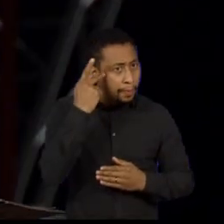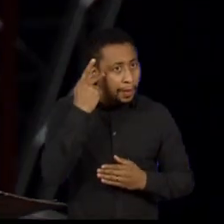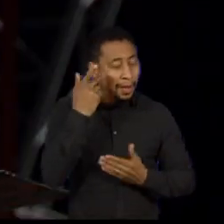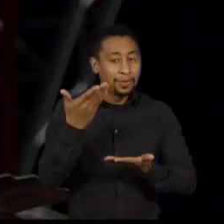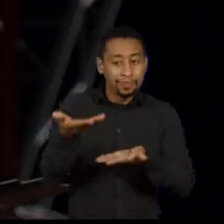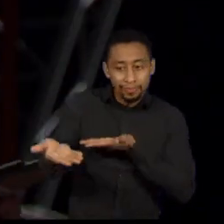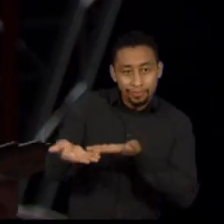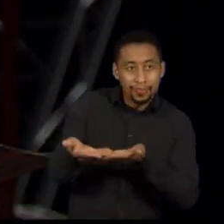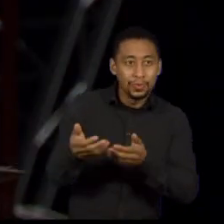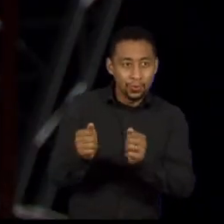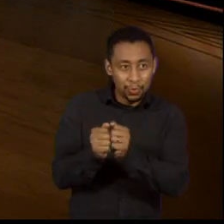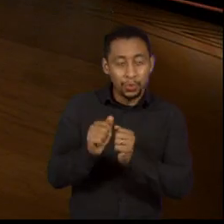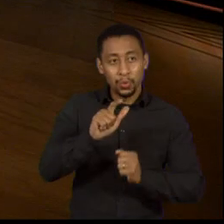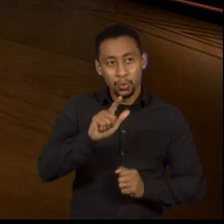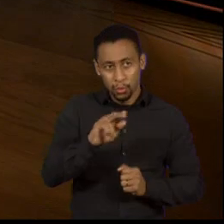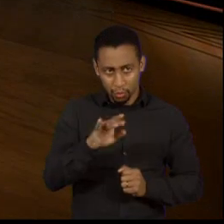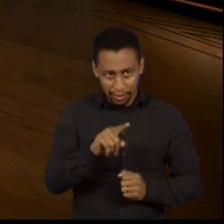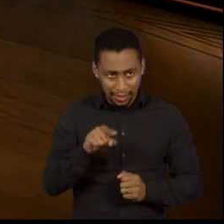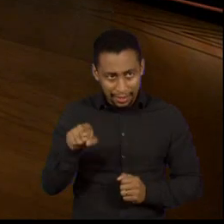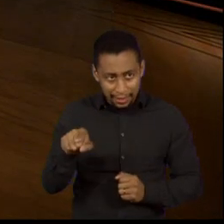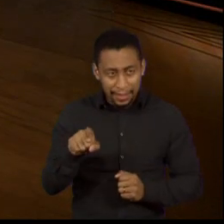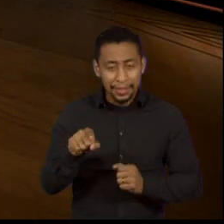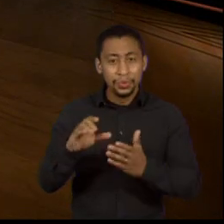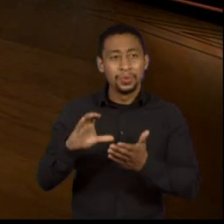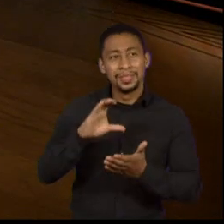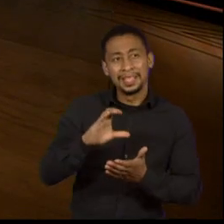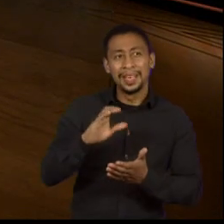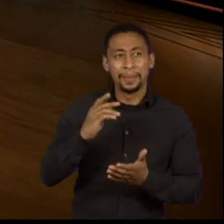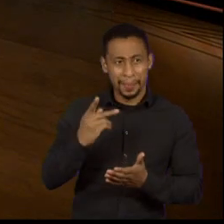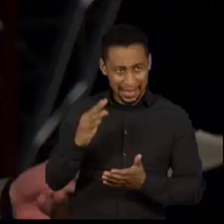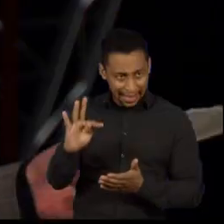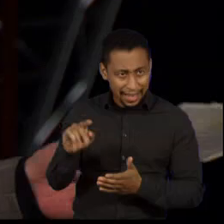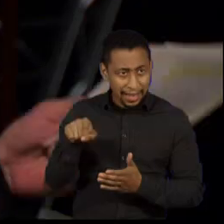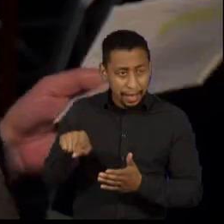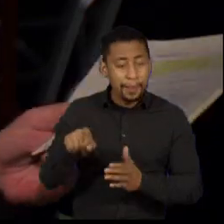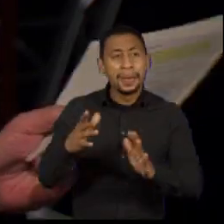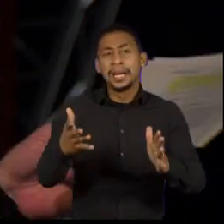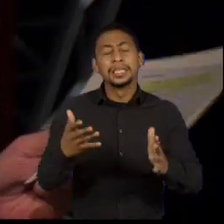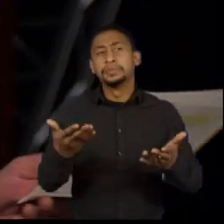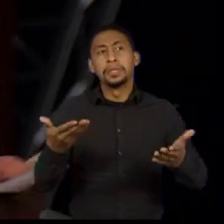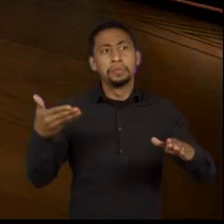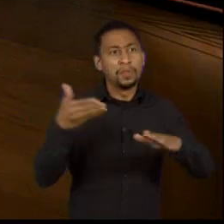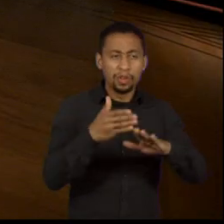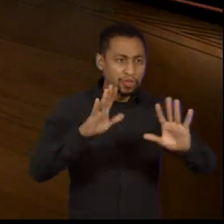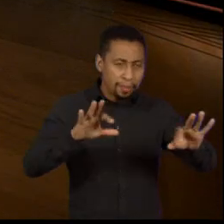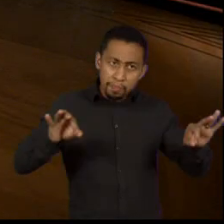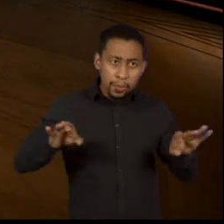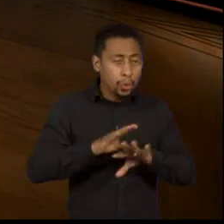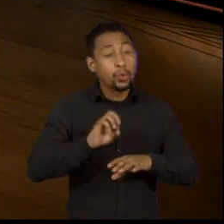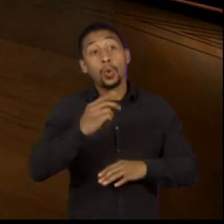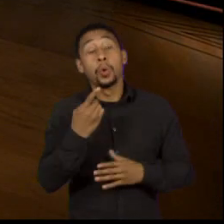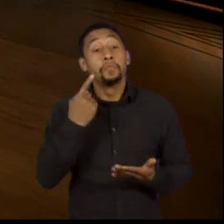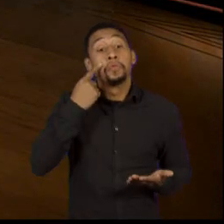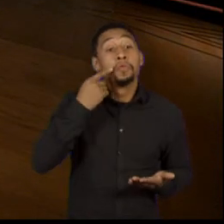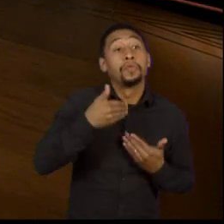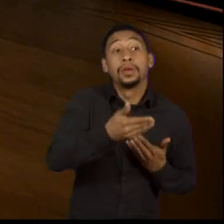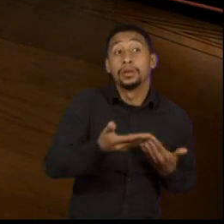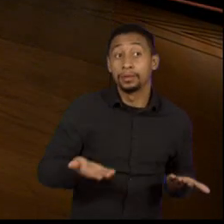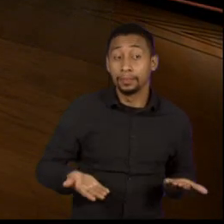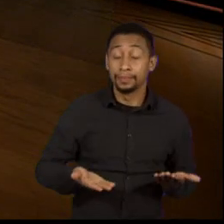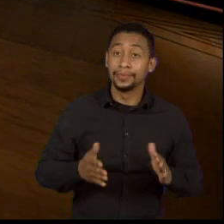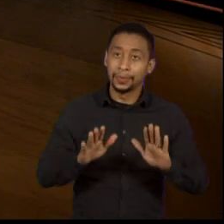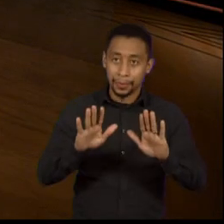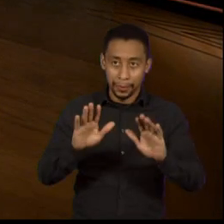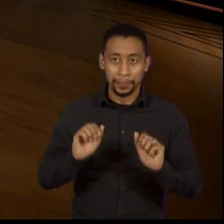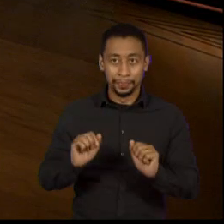CPT, e você já veio com a ideia de ficar em São Paulo ou era meio na base do vamos ver o que que dá? Não, o